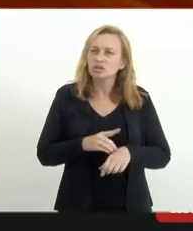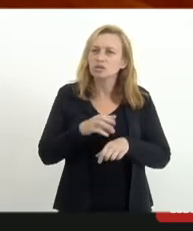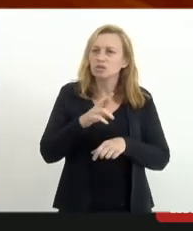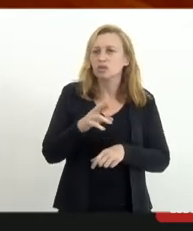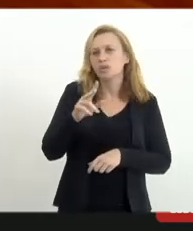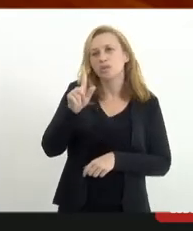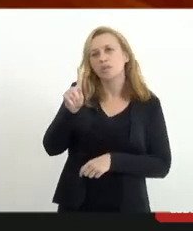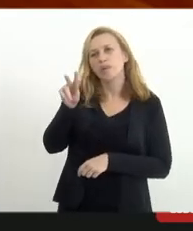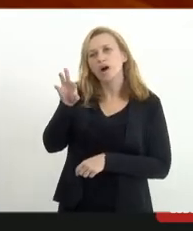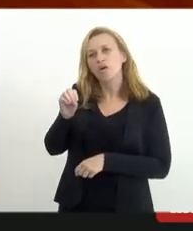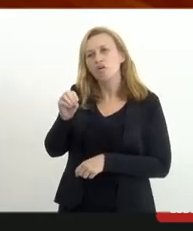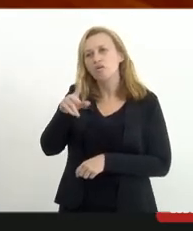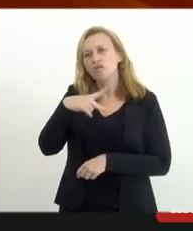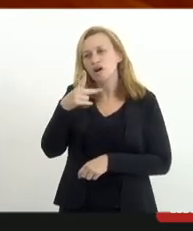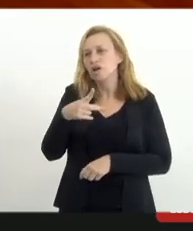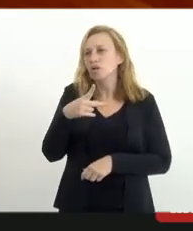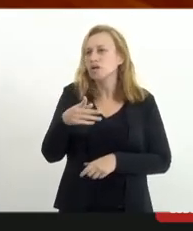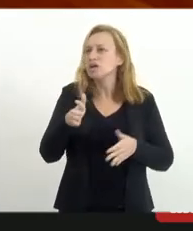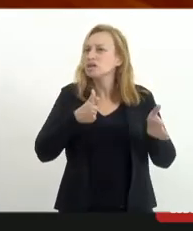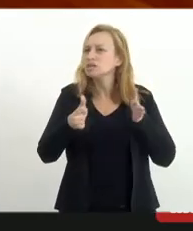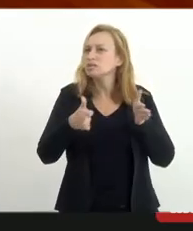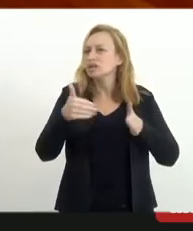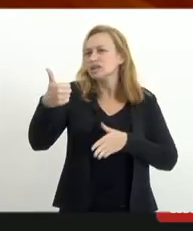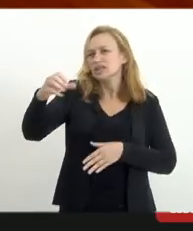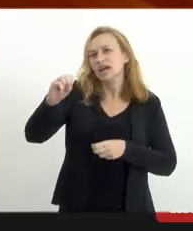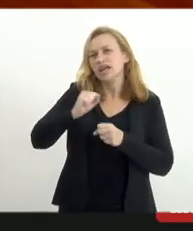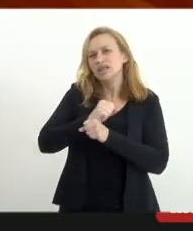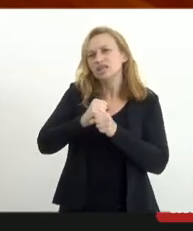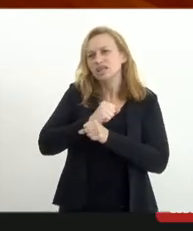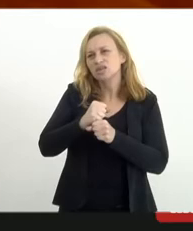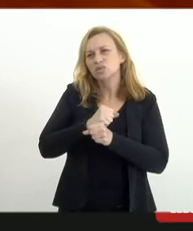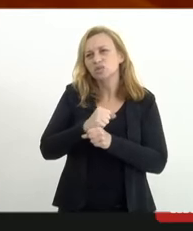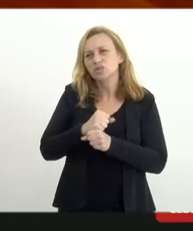falou, esse prazo de 10 anos ele está